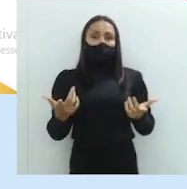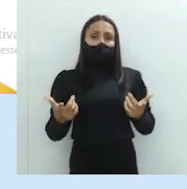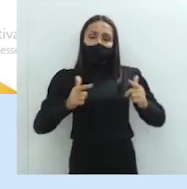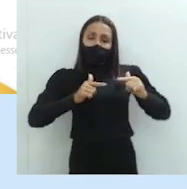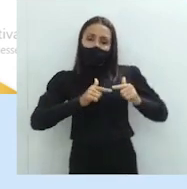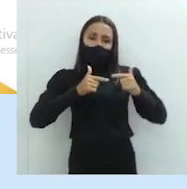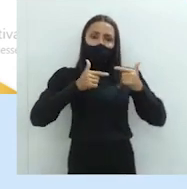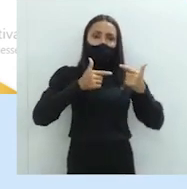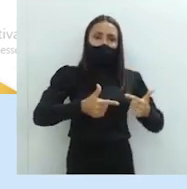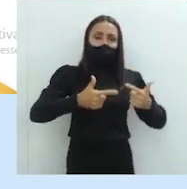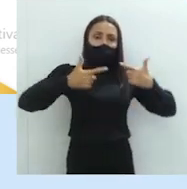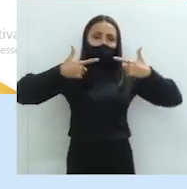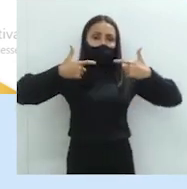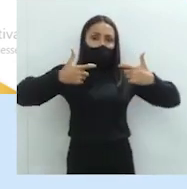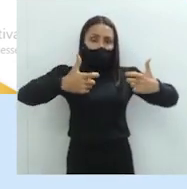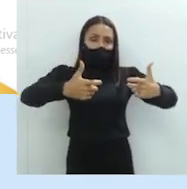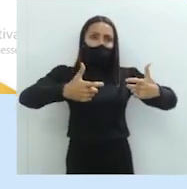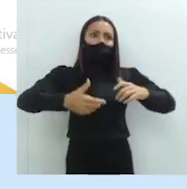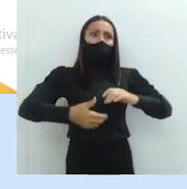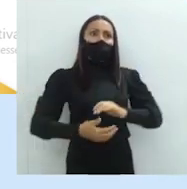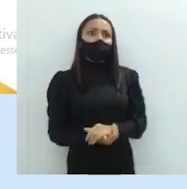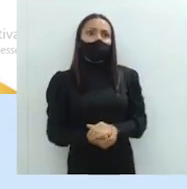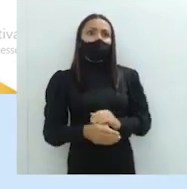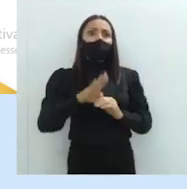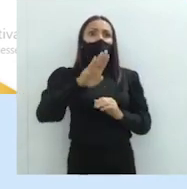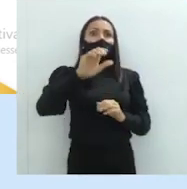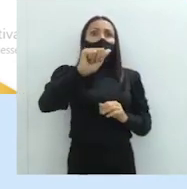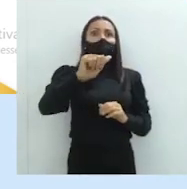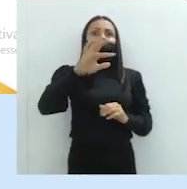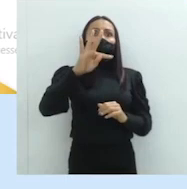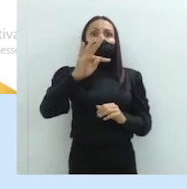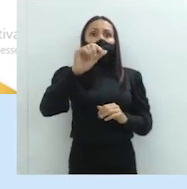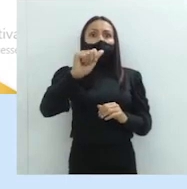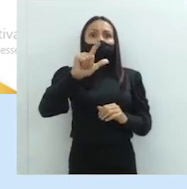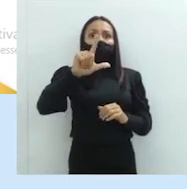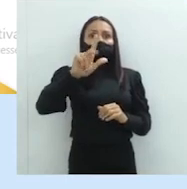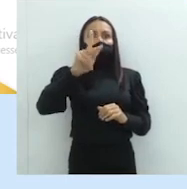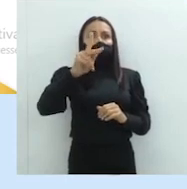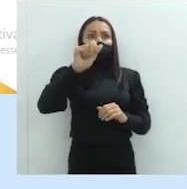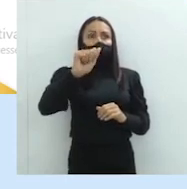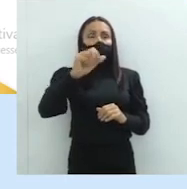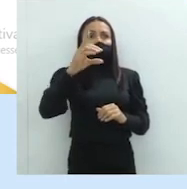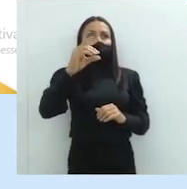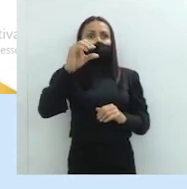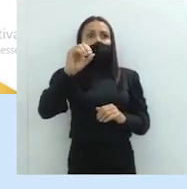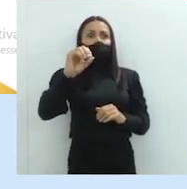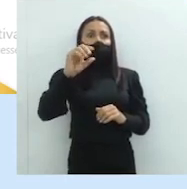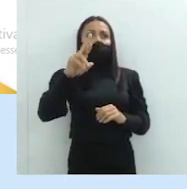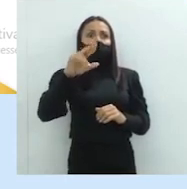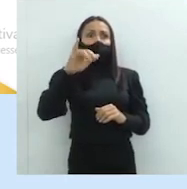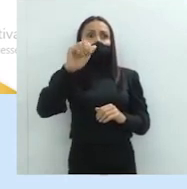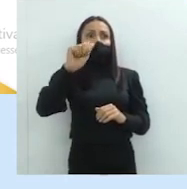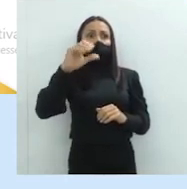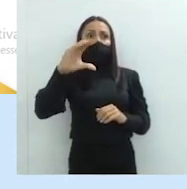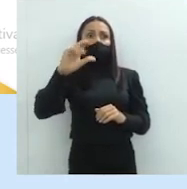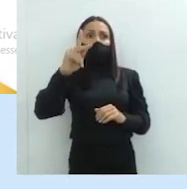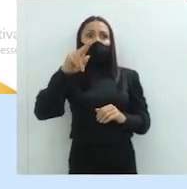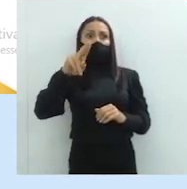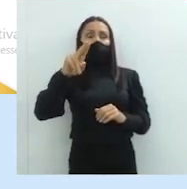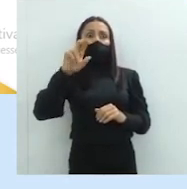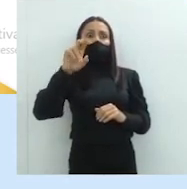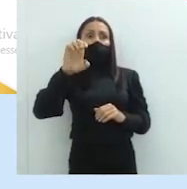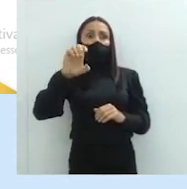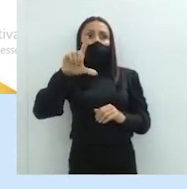grande destaque da Guerra do Paraguai foi a Batalha do Riachuelo, travada entre o país e o